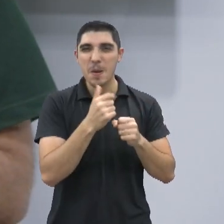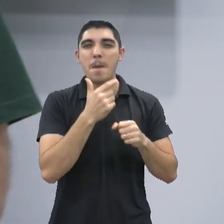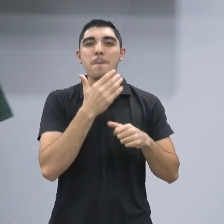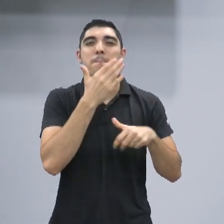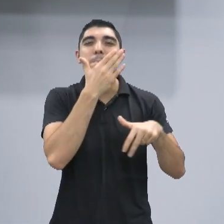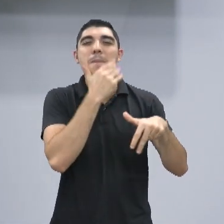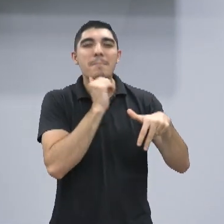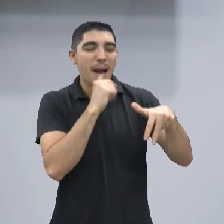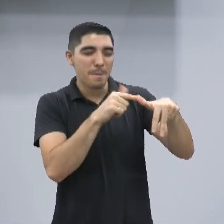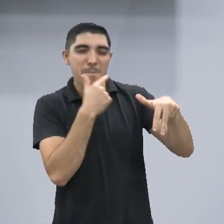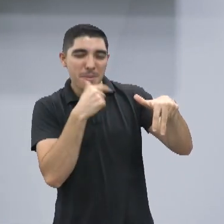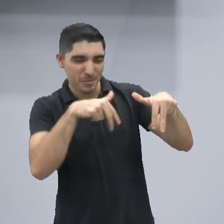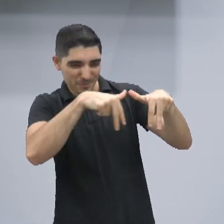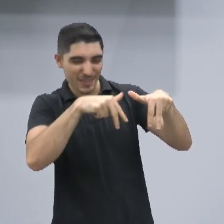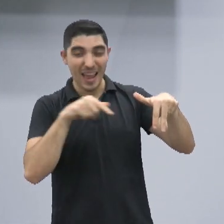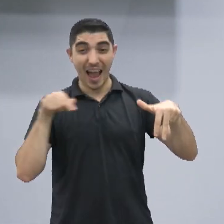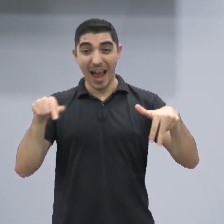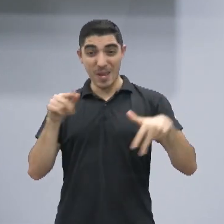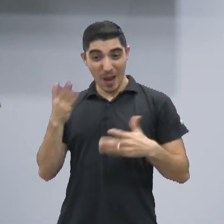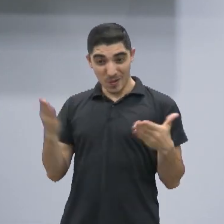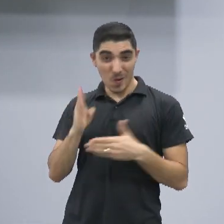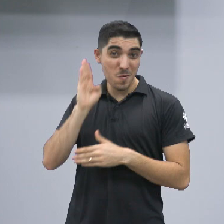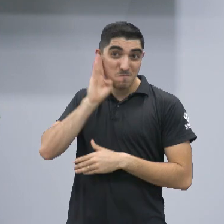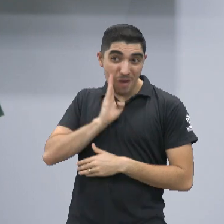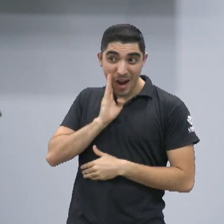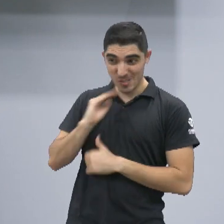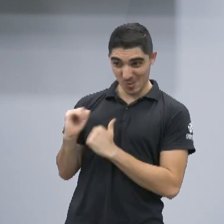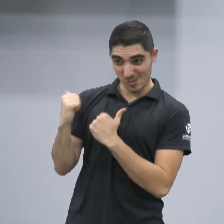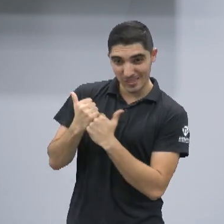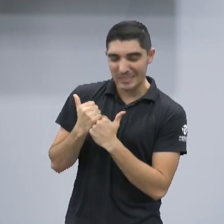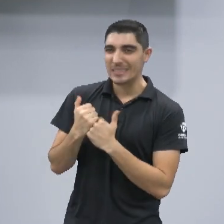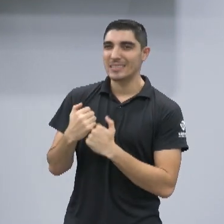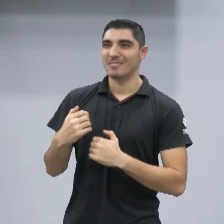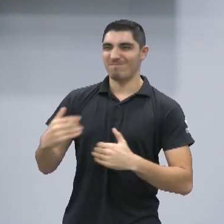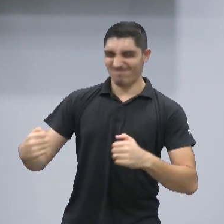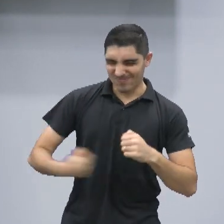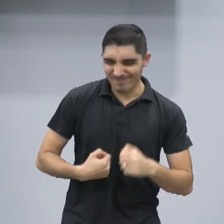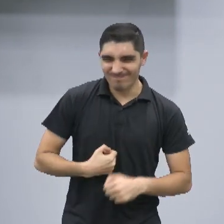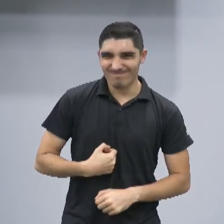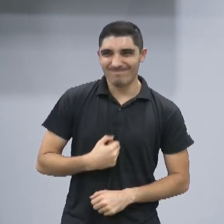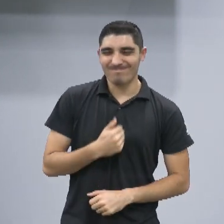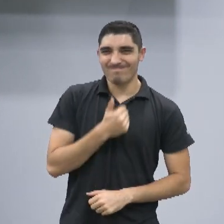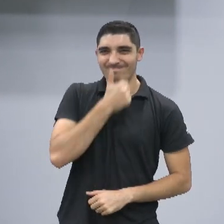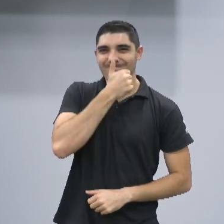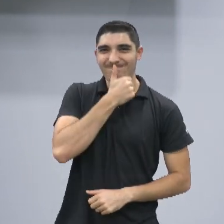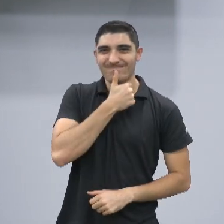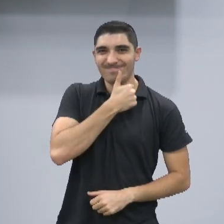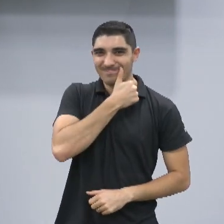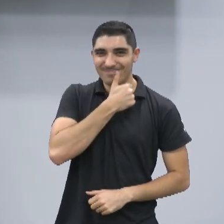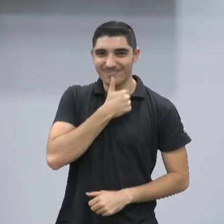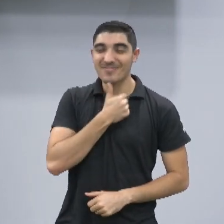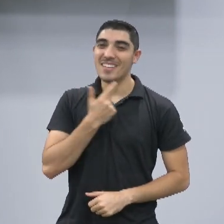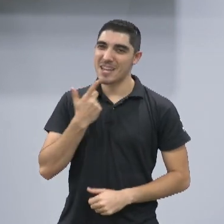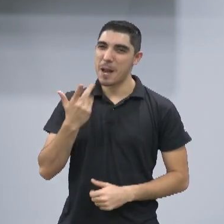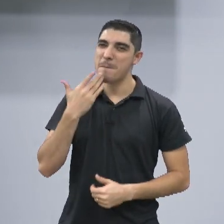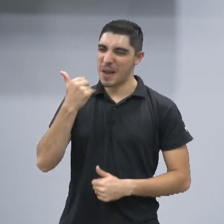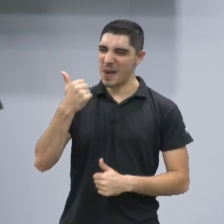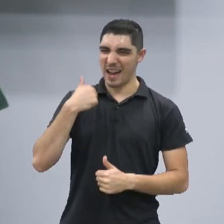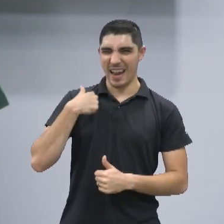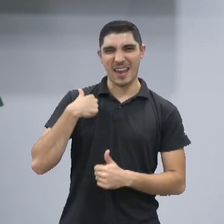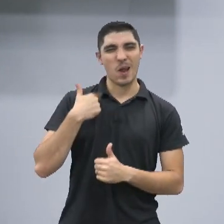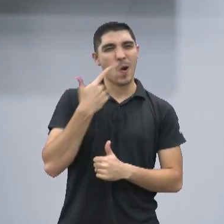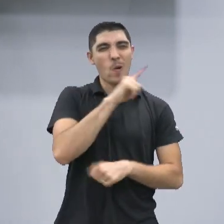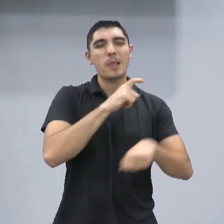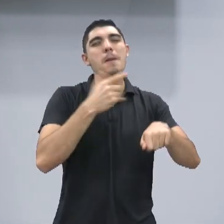menino do boxe, o Paulo agora nessa, ele sentiu, né? Enfim, vai fazer pauta de boxe lá, que eu tô de boa fazendo pauta de